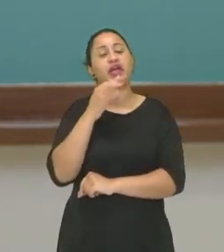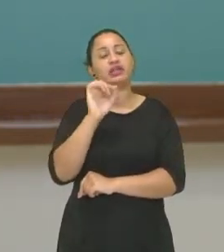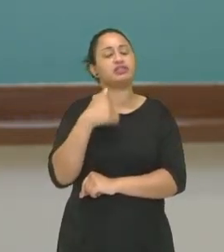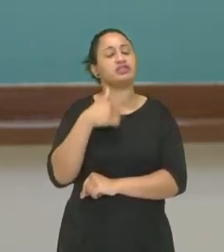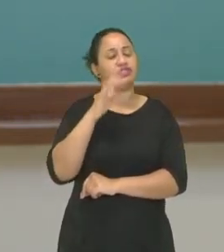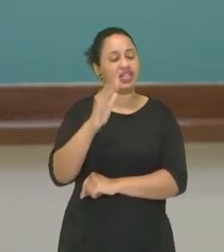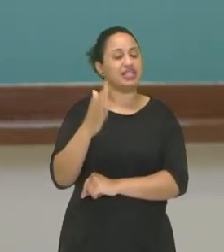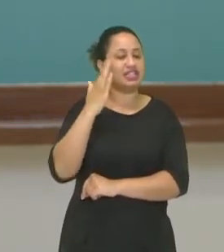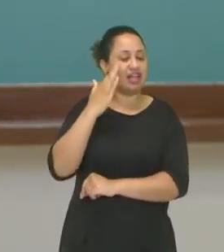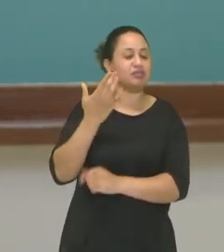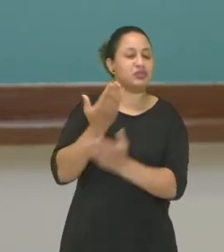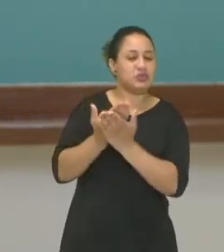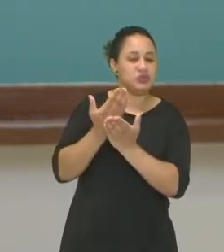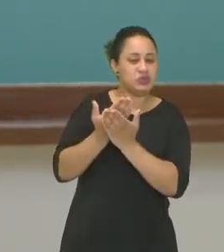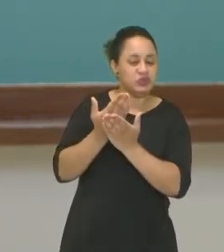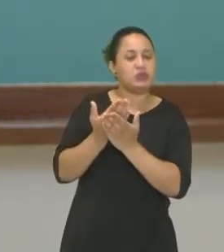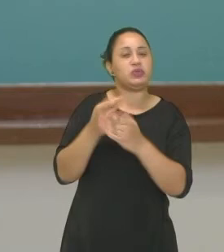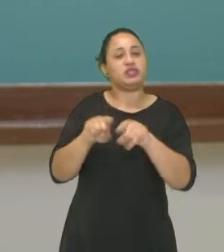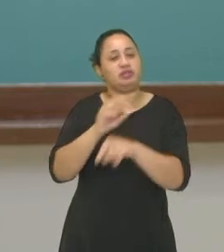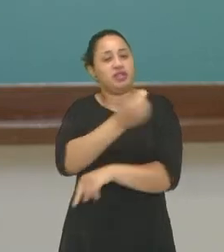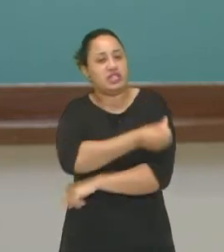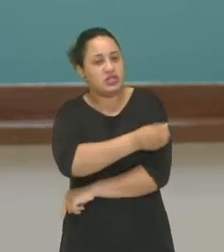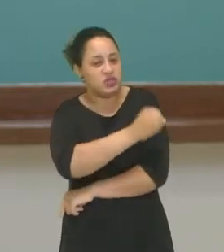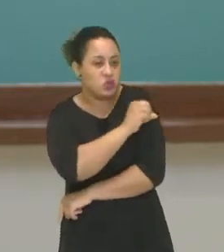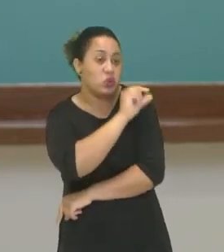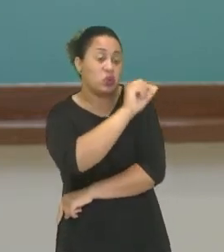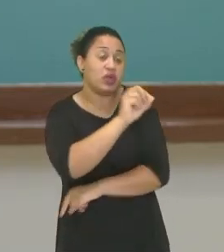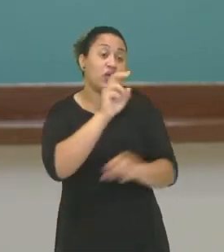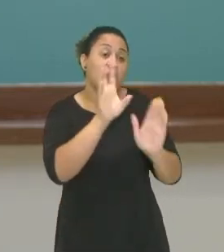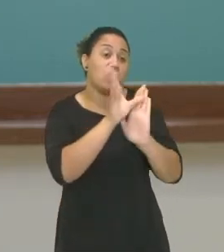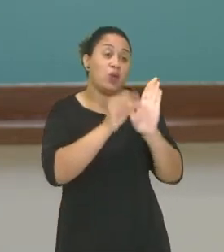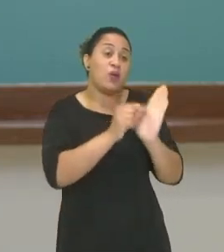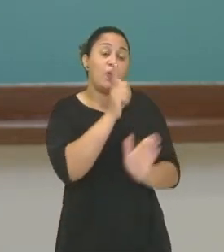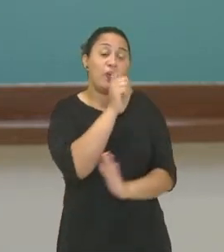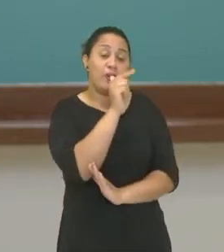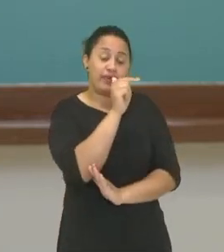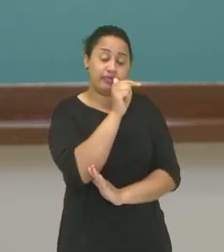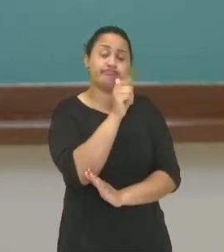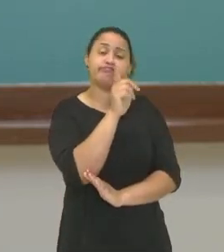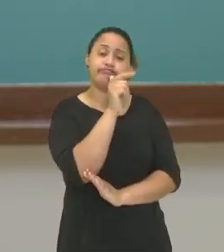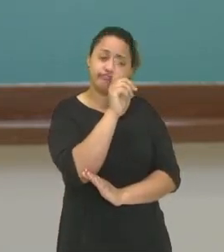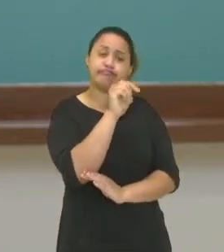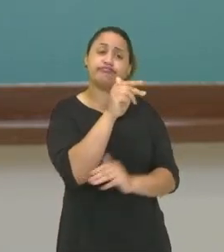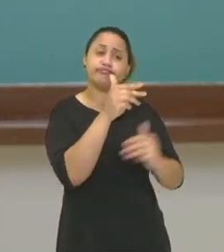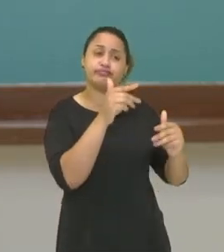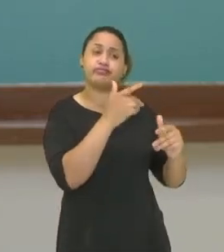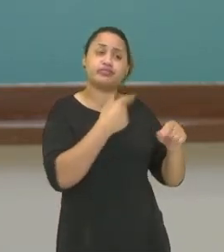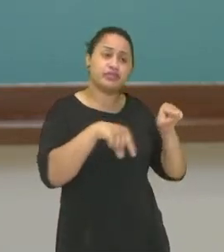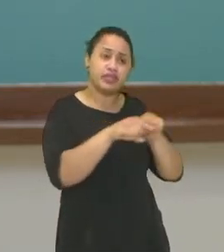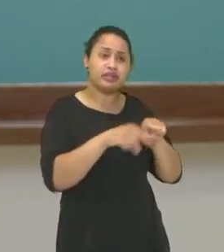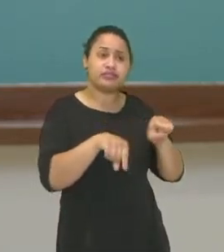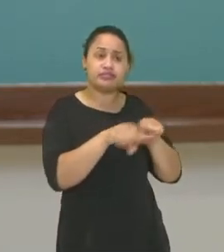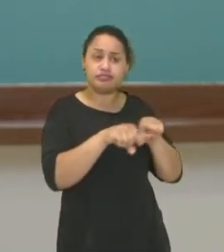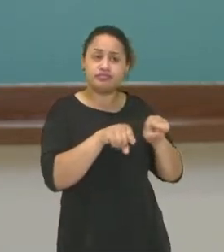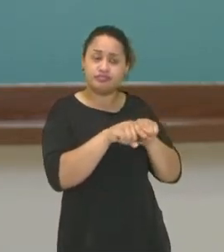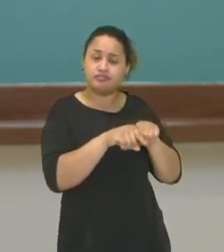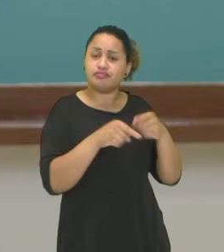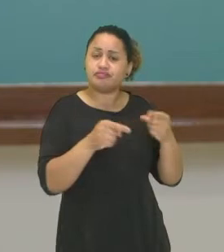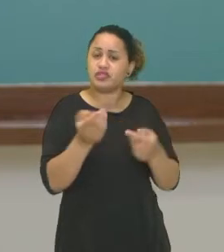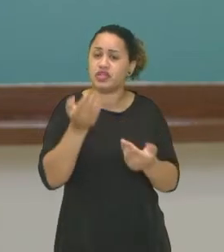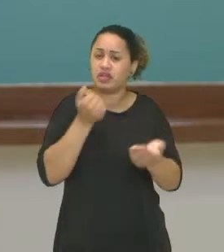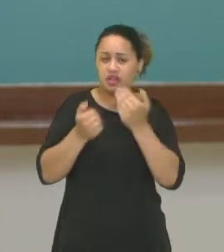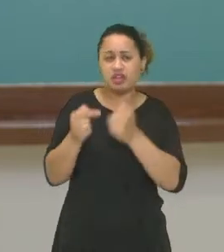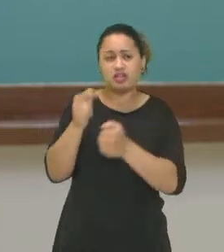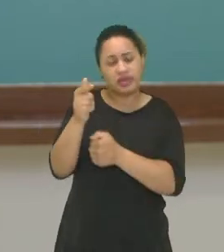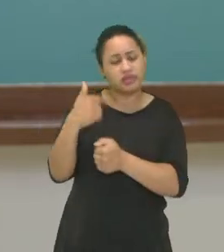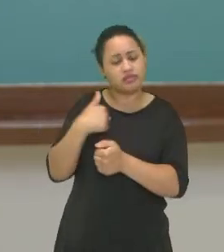também, até lá no ensino fundamental, sobre a água, né? A água é um recurso renovável? E os alimentos que você ingere também